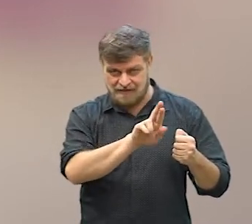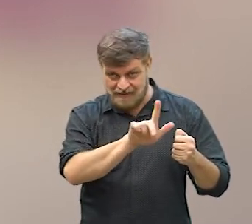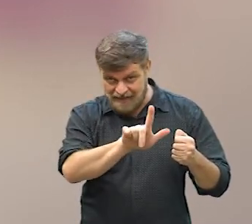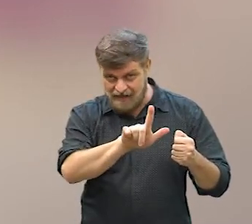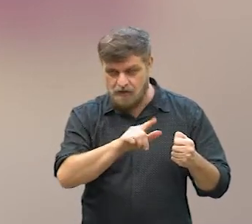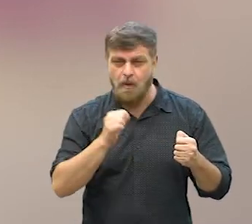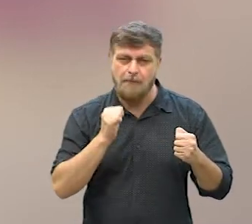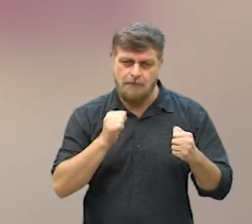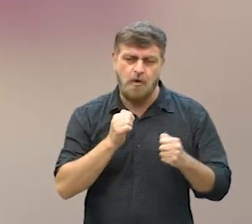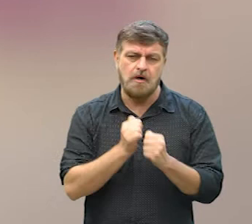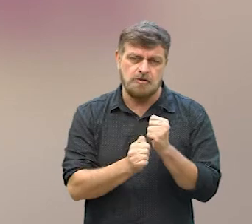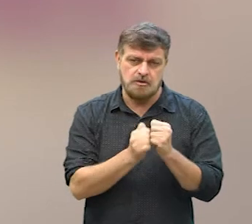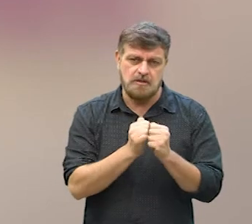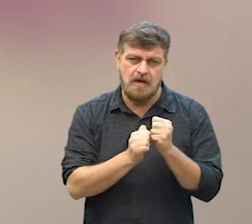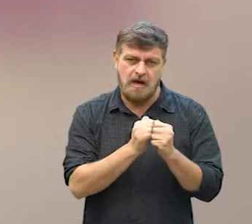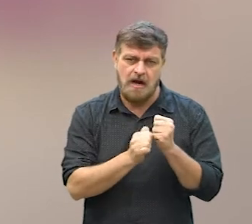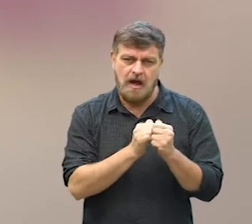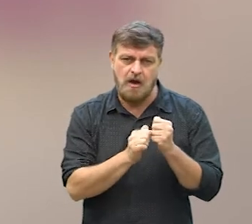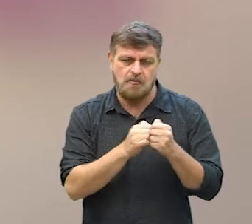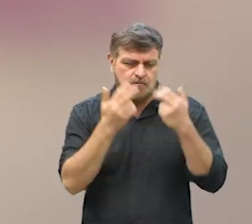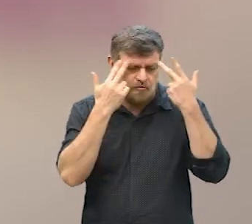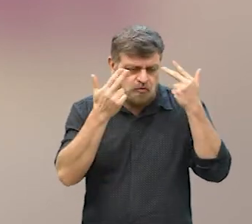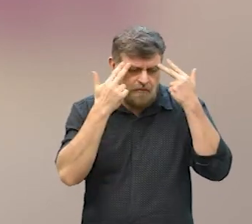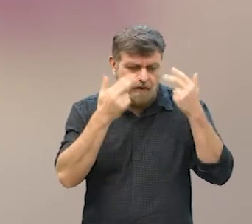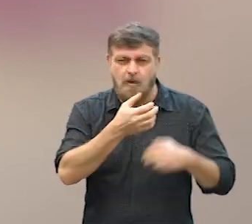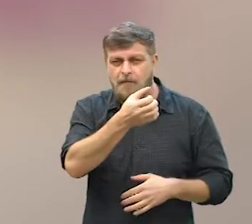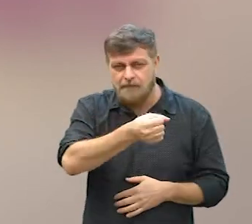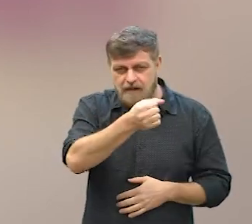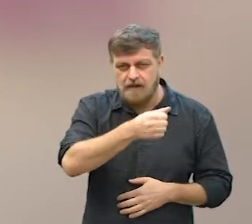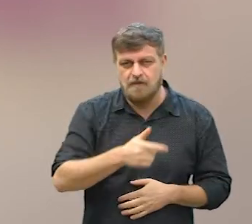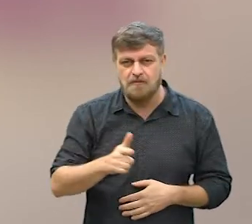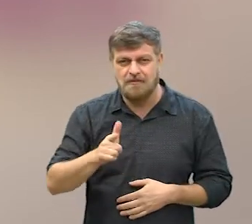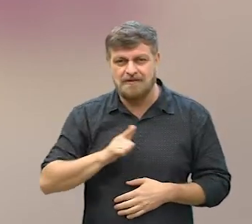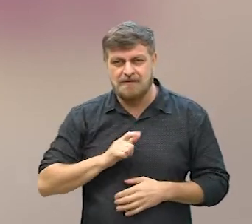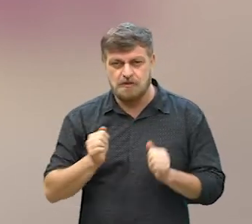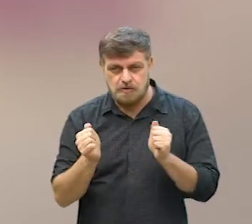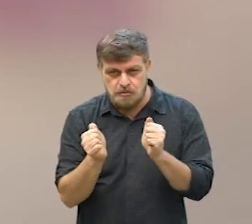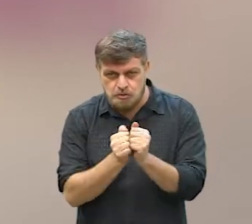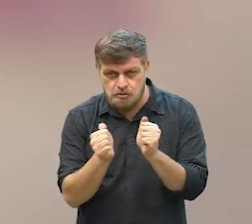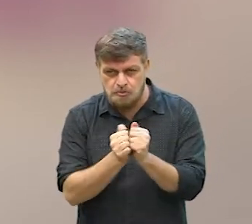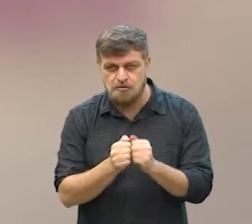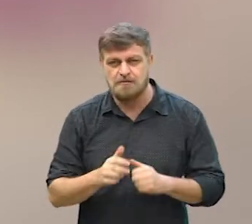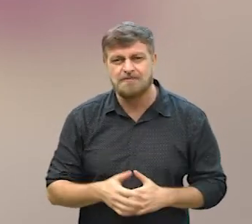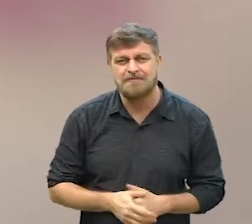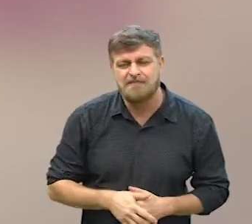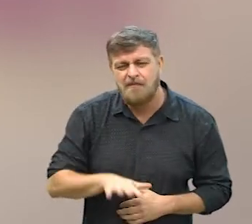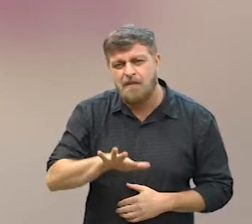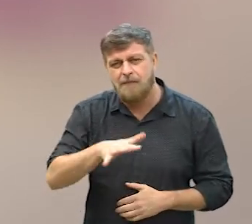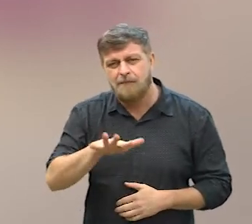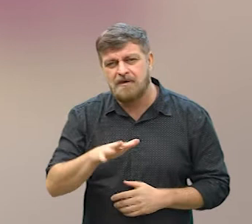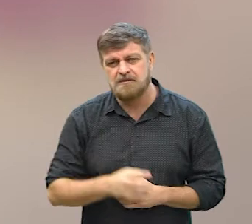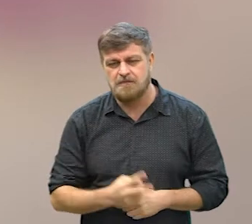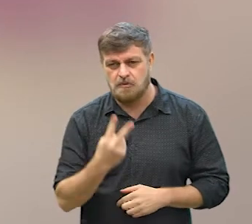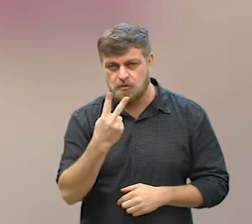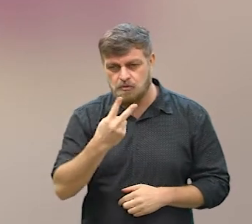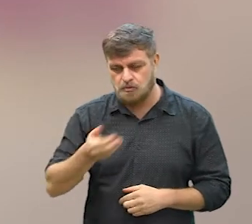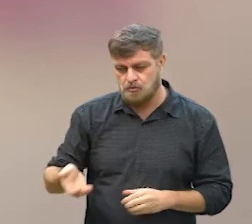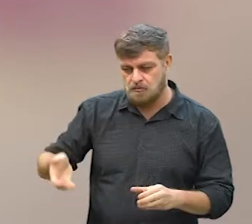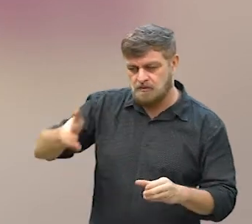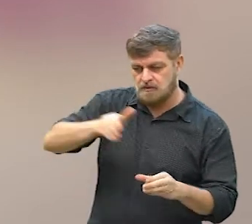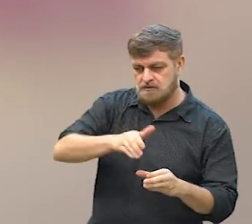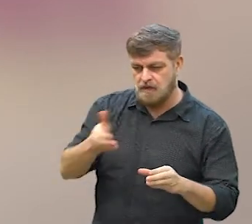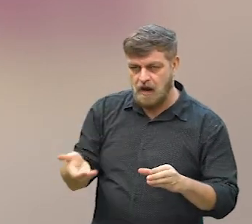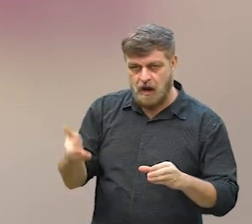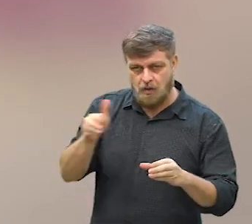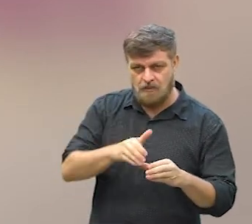pode sim ser o arroz, né, normal, branco. Trazer ali consigo uma quantidade, mais ou menos de 2 colheres de